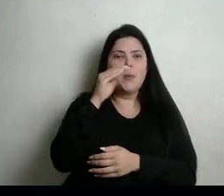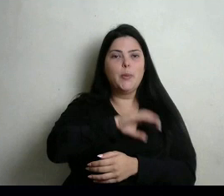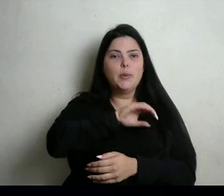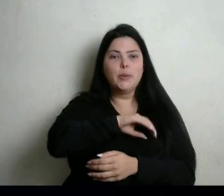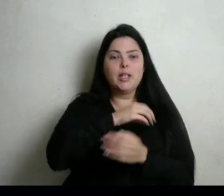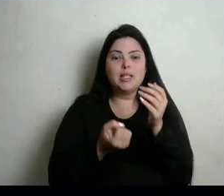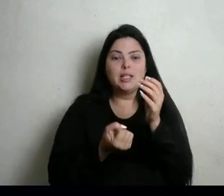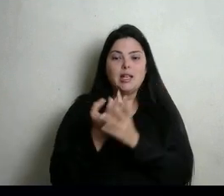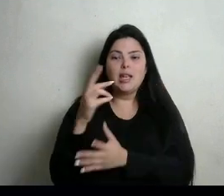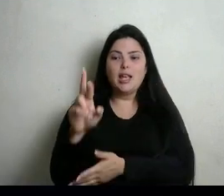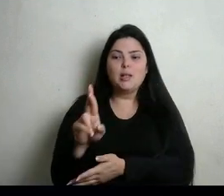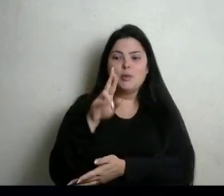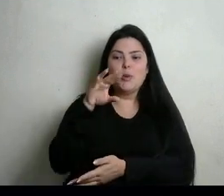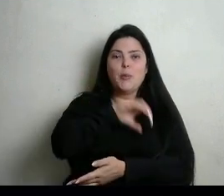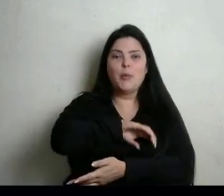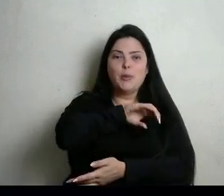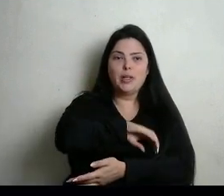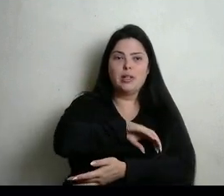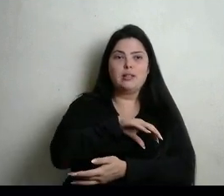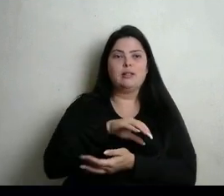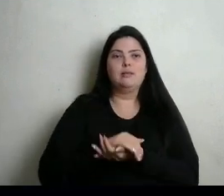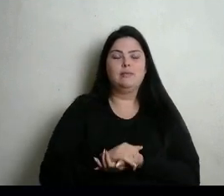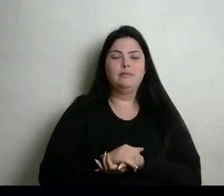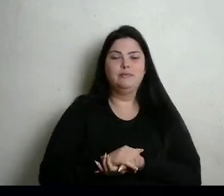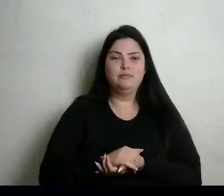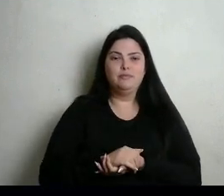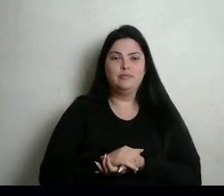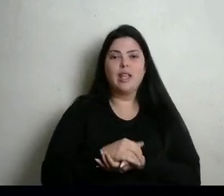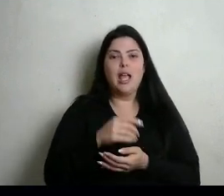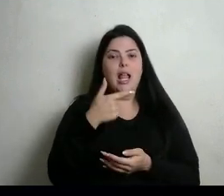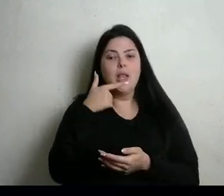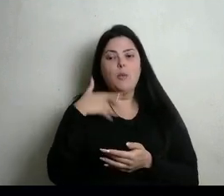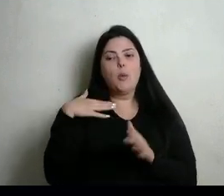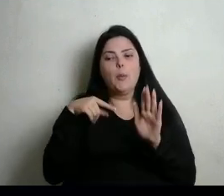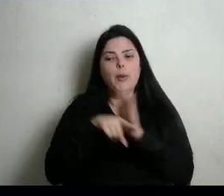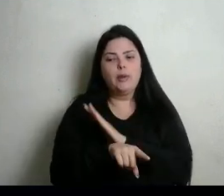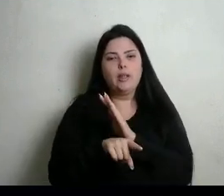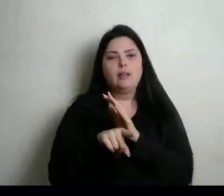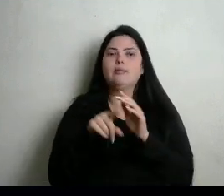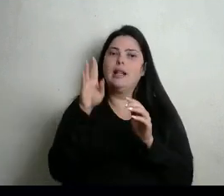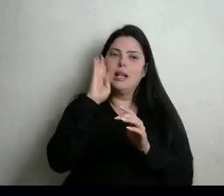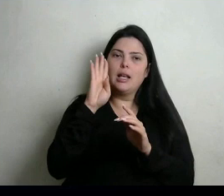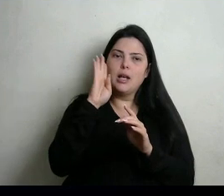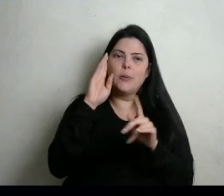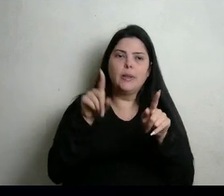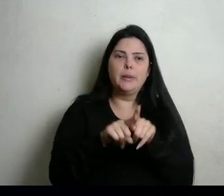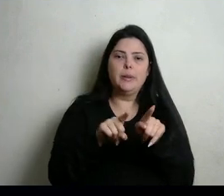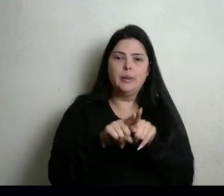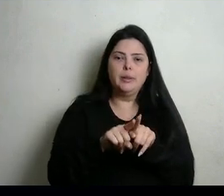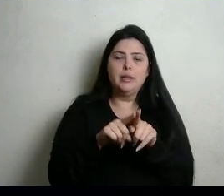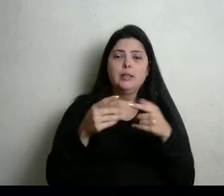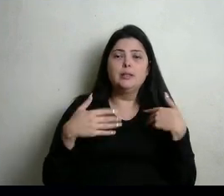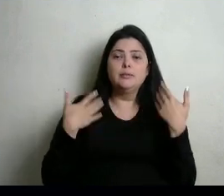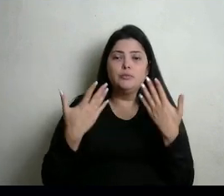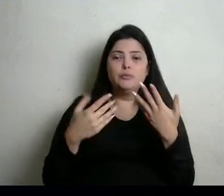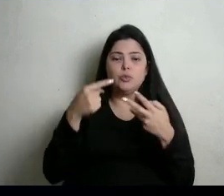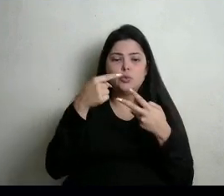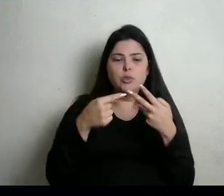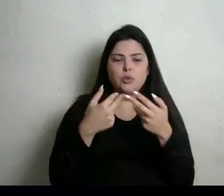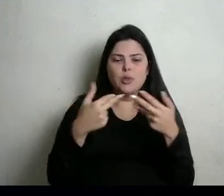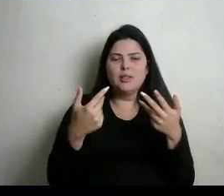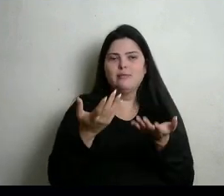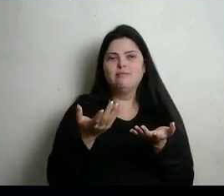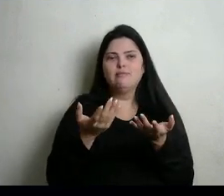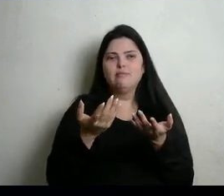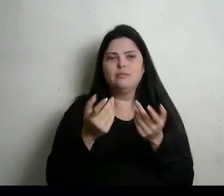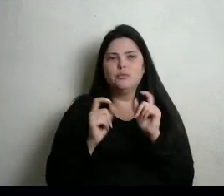na mesma língua em que eu perguntei, o que também é legal. Mas os dois pontos que mais me chamaram a atenção